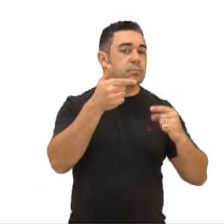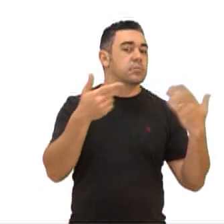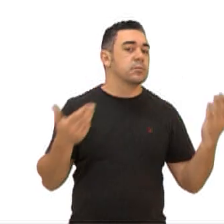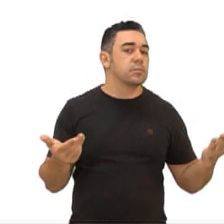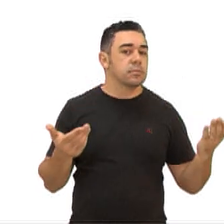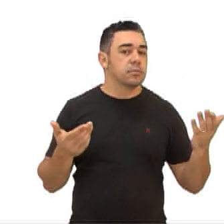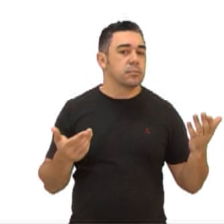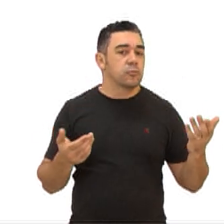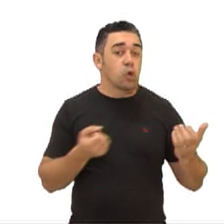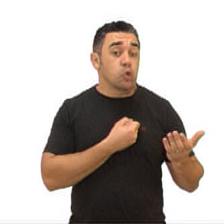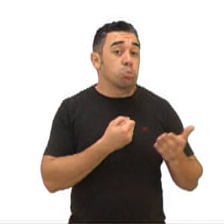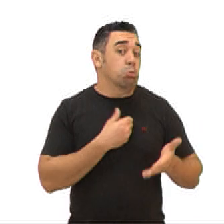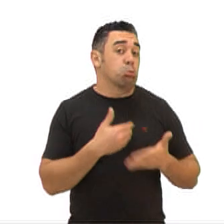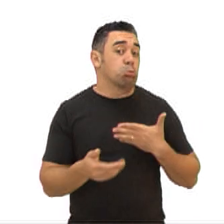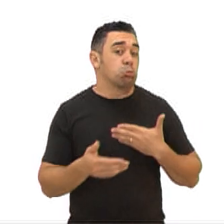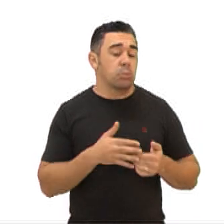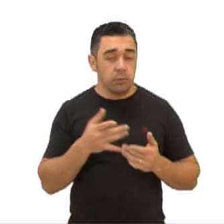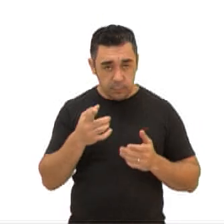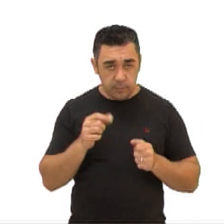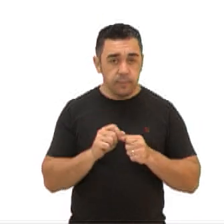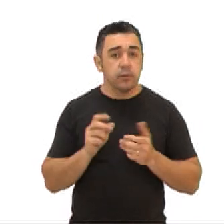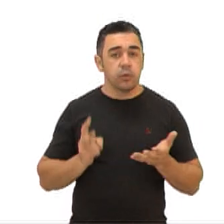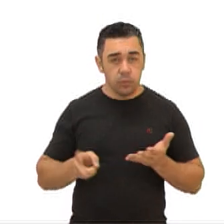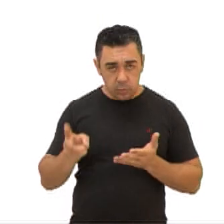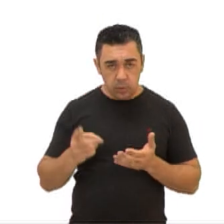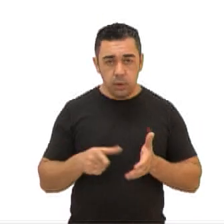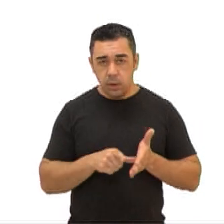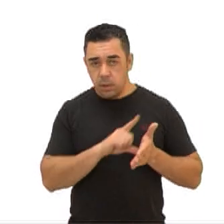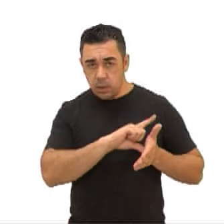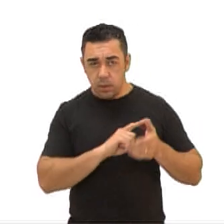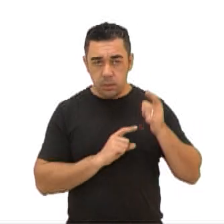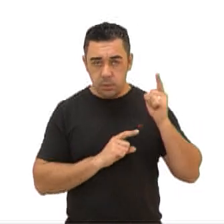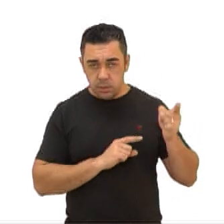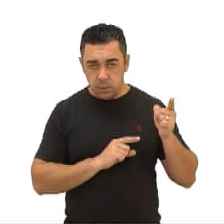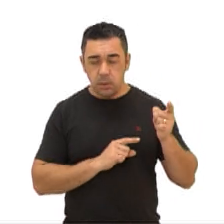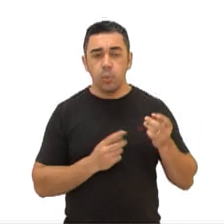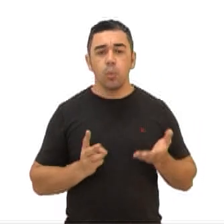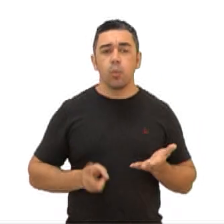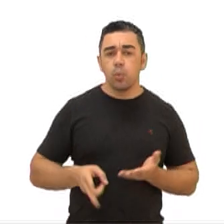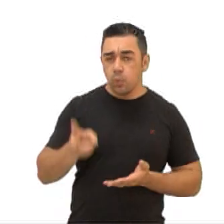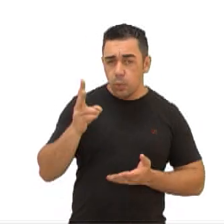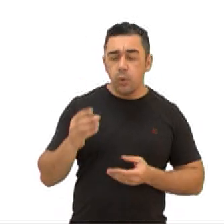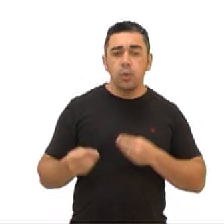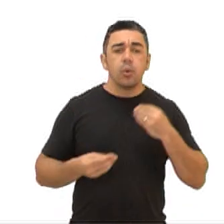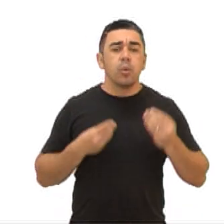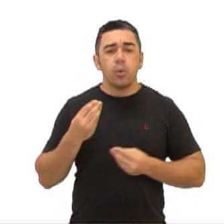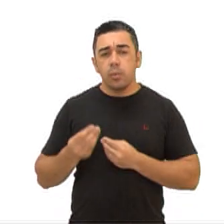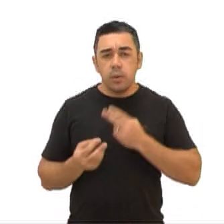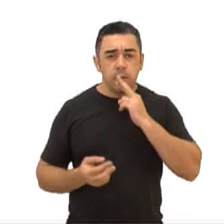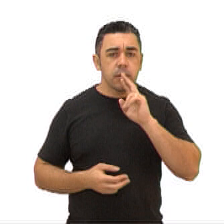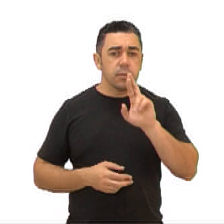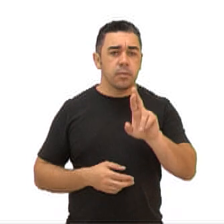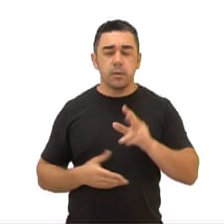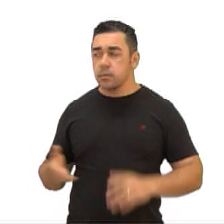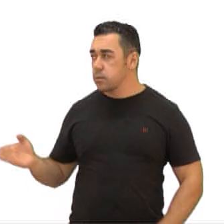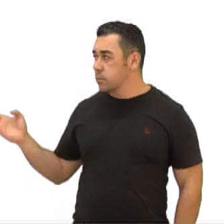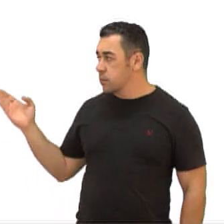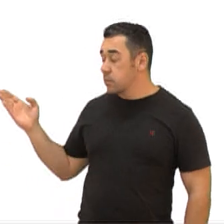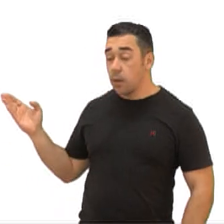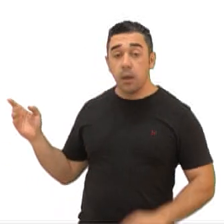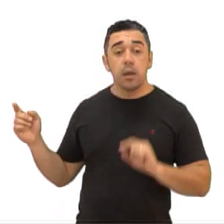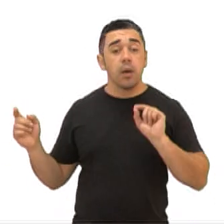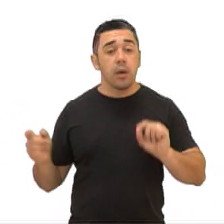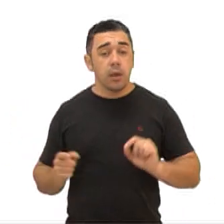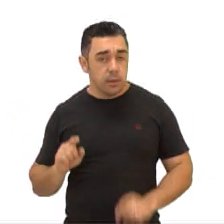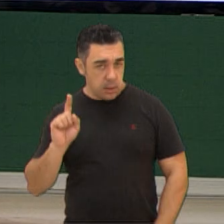quer que vocês identifiquem da mesma maneira que estava na parte anterior, qual seria o resultado,